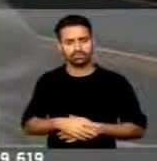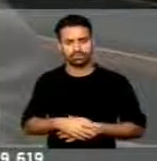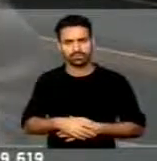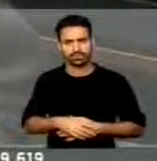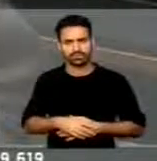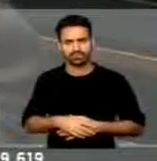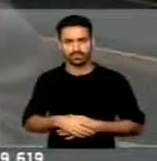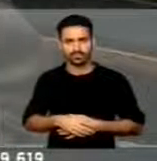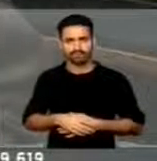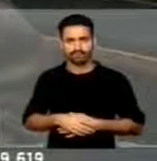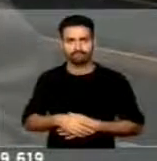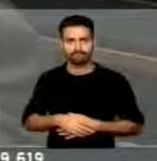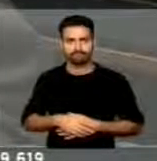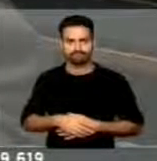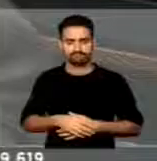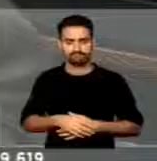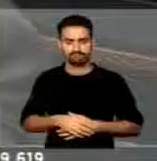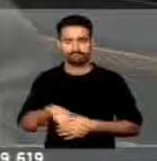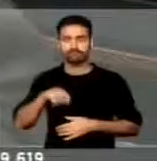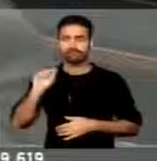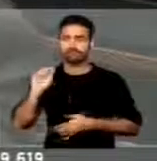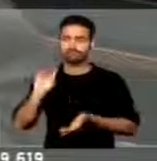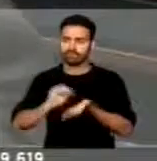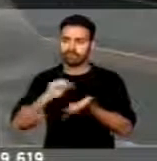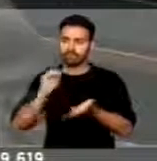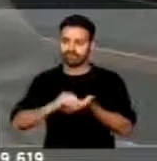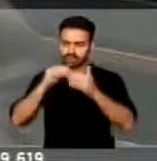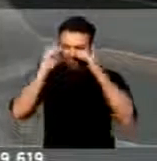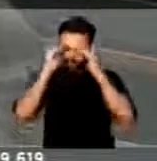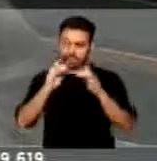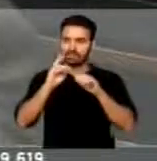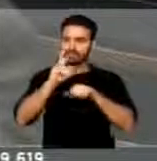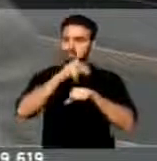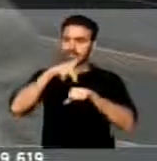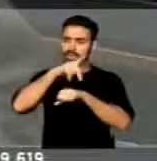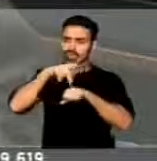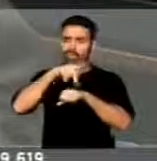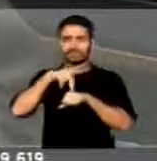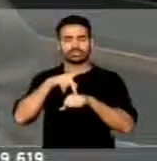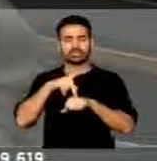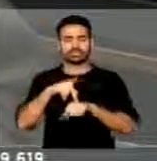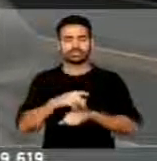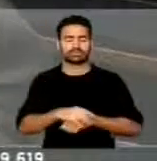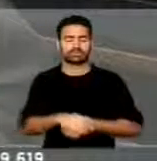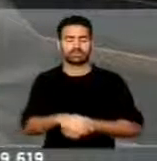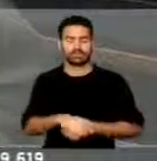e afeito a respeitar ordens de país que ele chama de terceiro mundo.